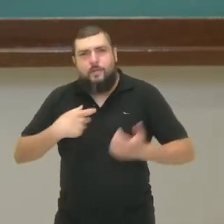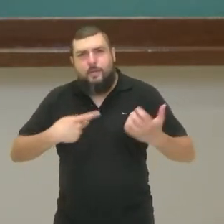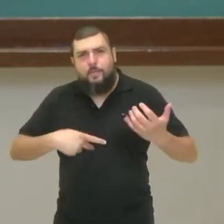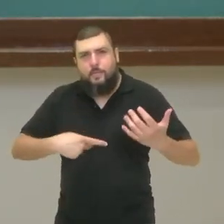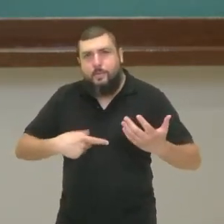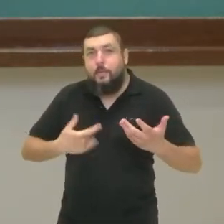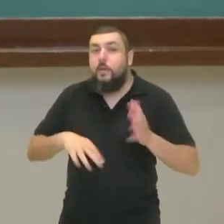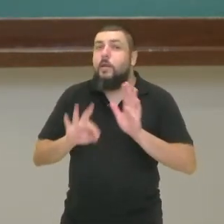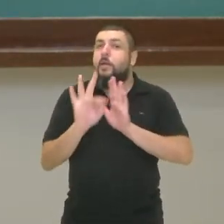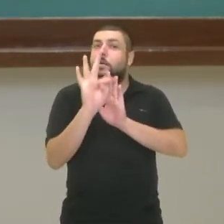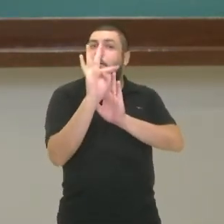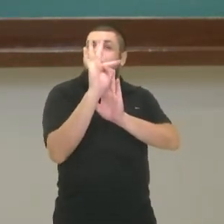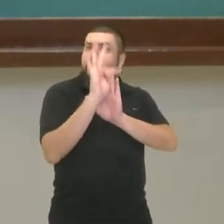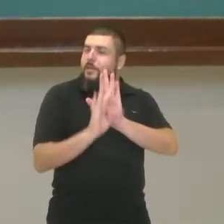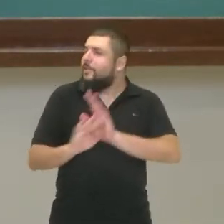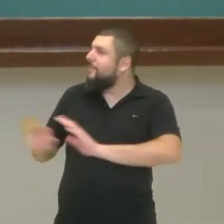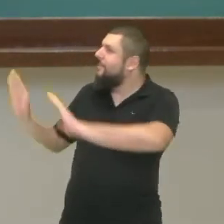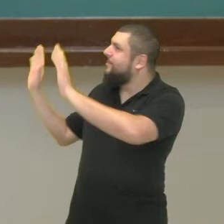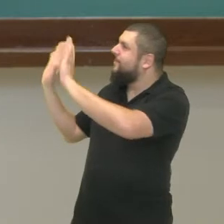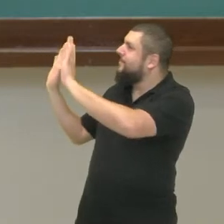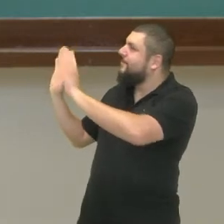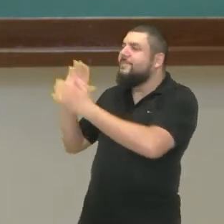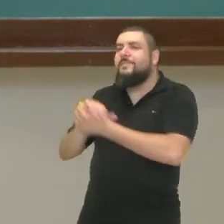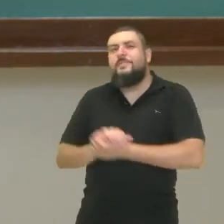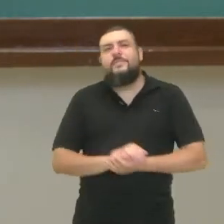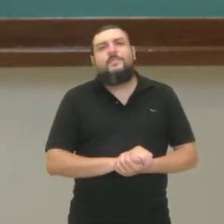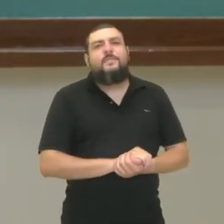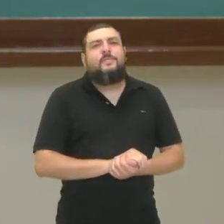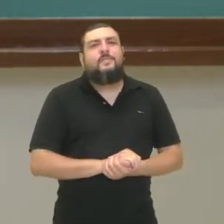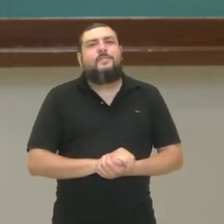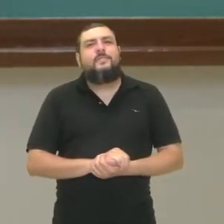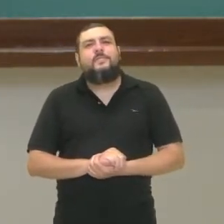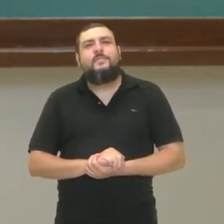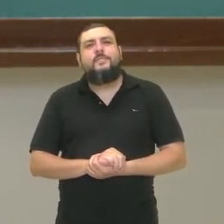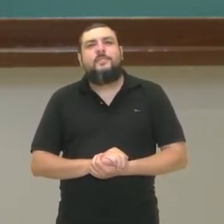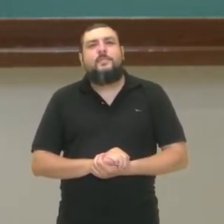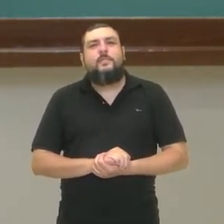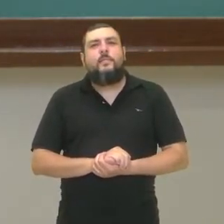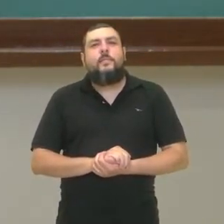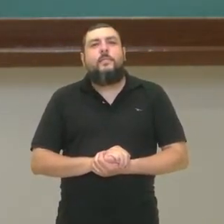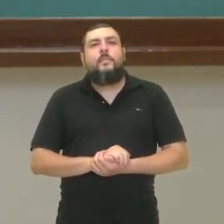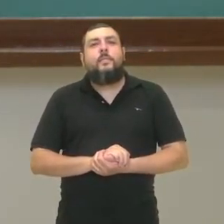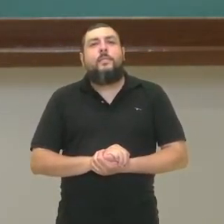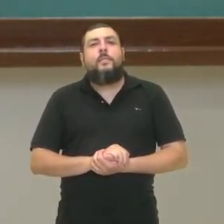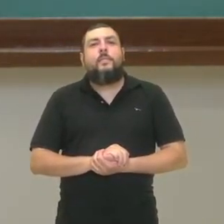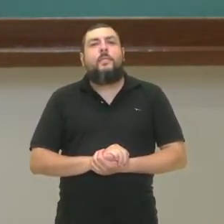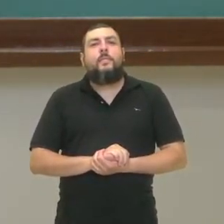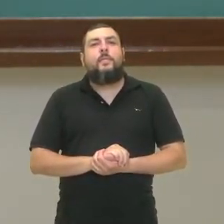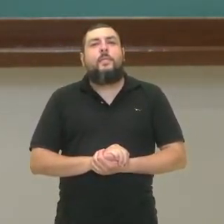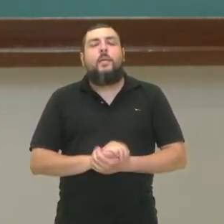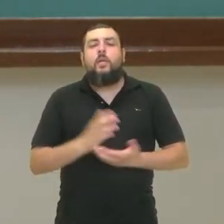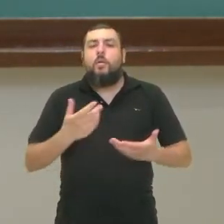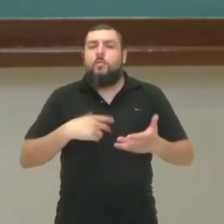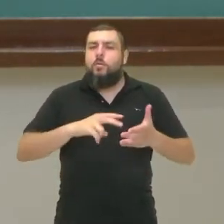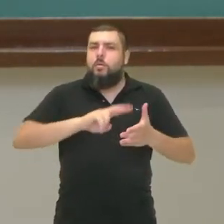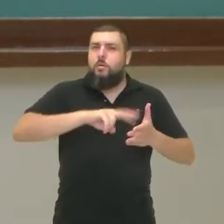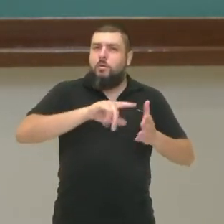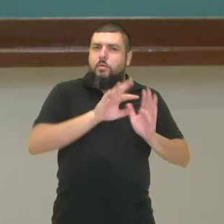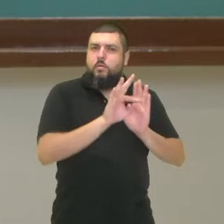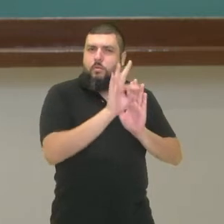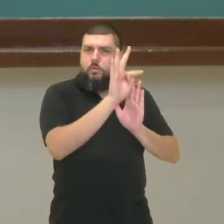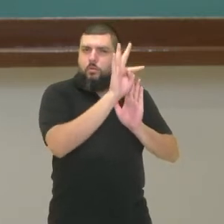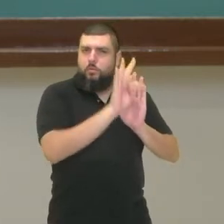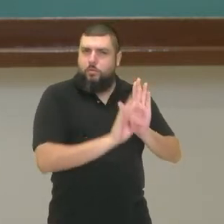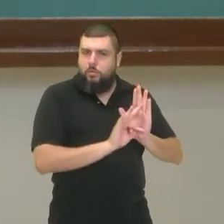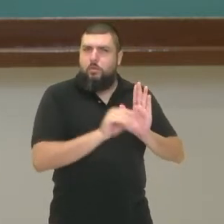de texto? Ah, muito bem. Então, nossos objetivos são ler e interpretar um texto dissertativo